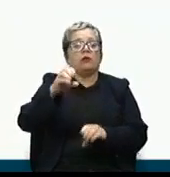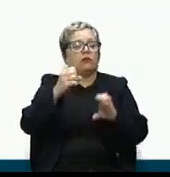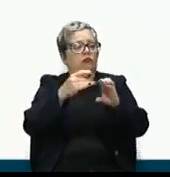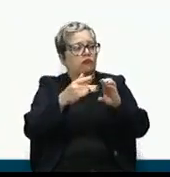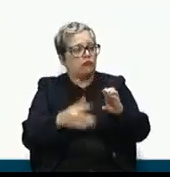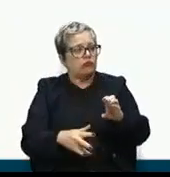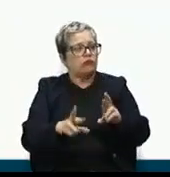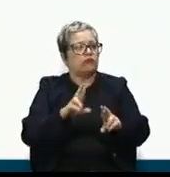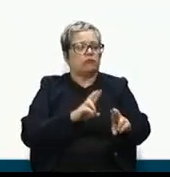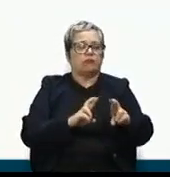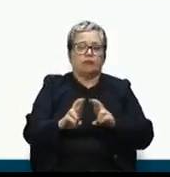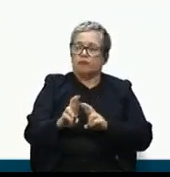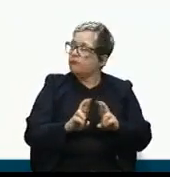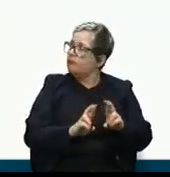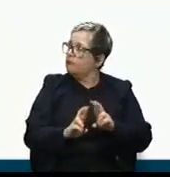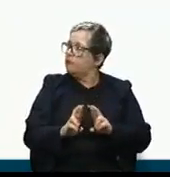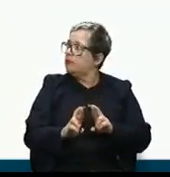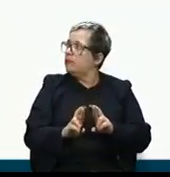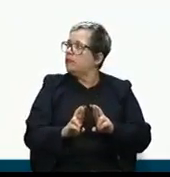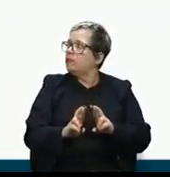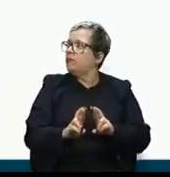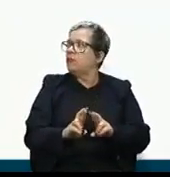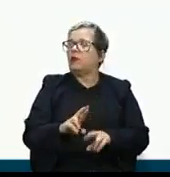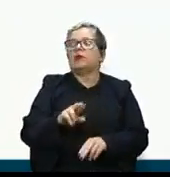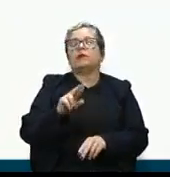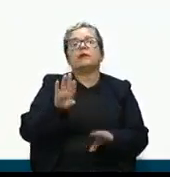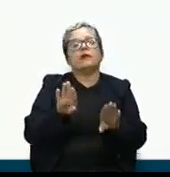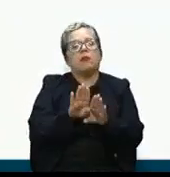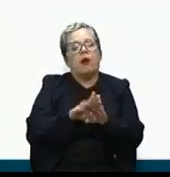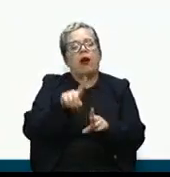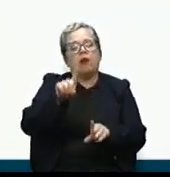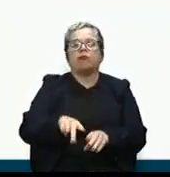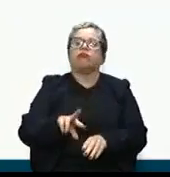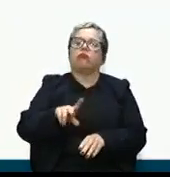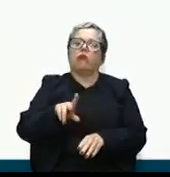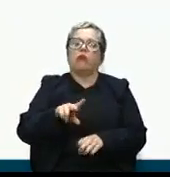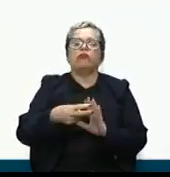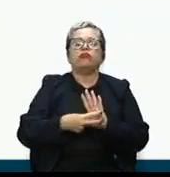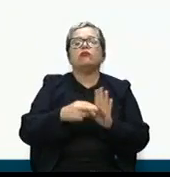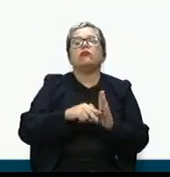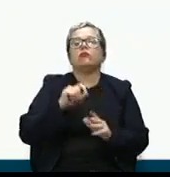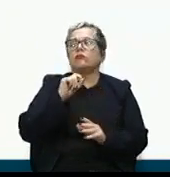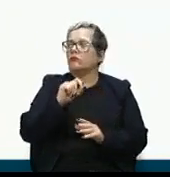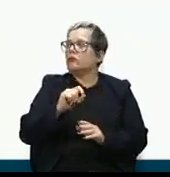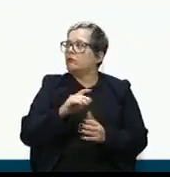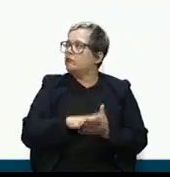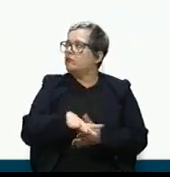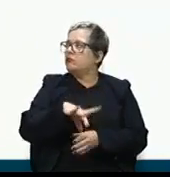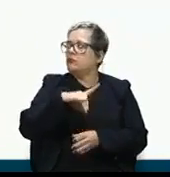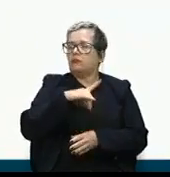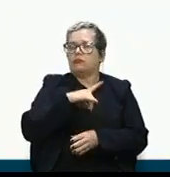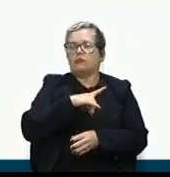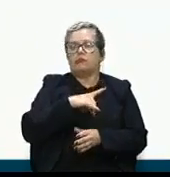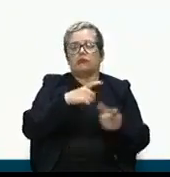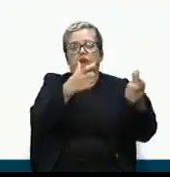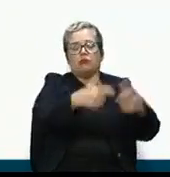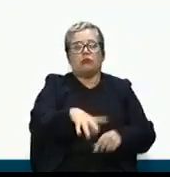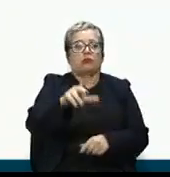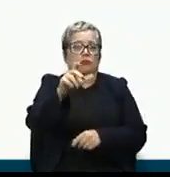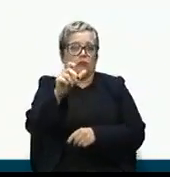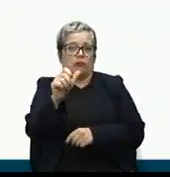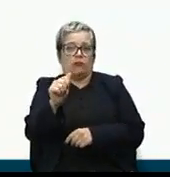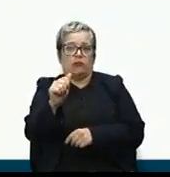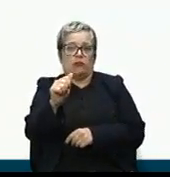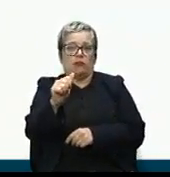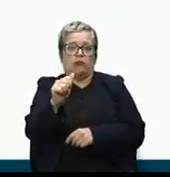elementos correspondentes são iguais. O que isso significa? Então, eu tenho aqui, posição A